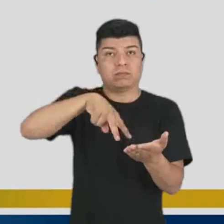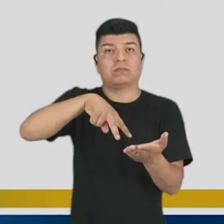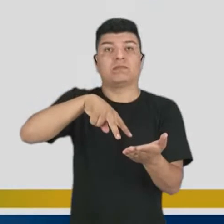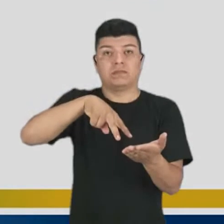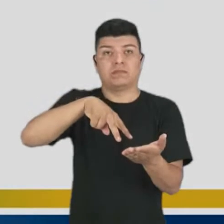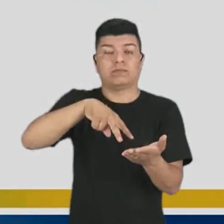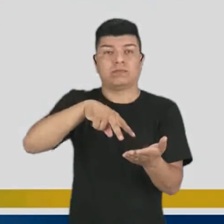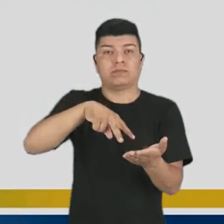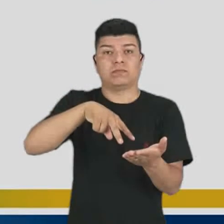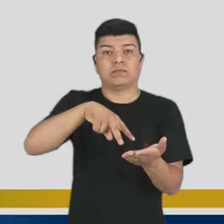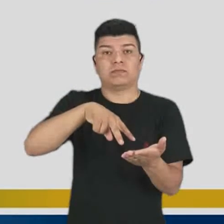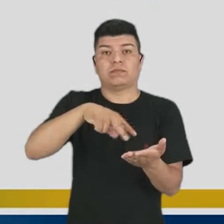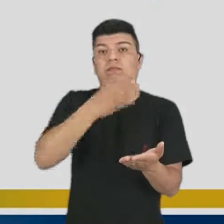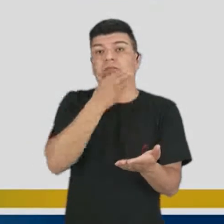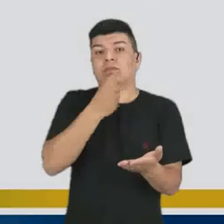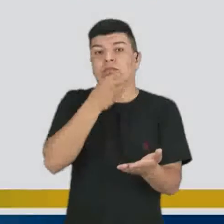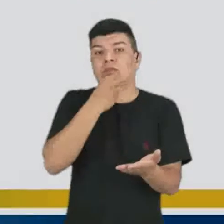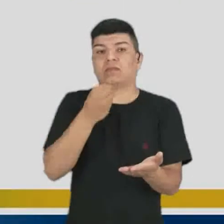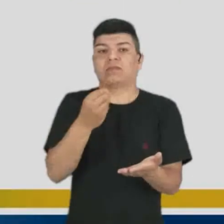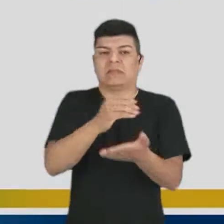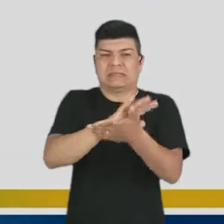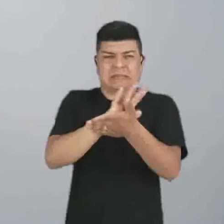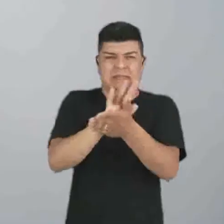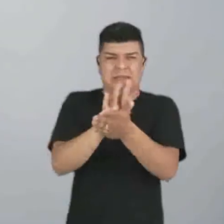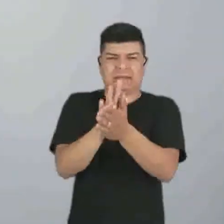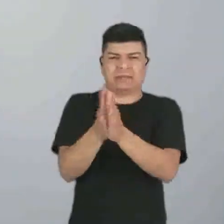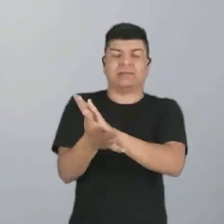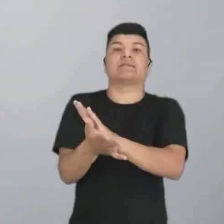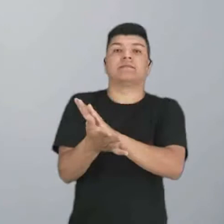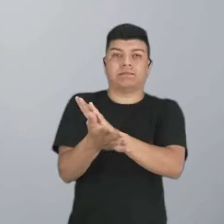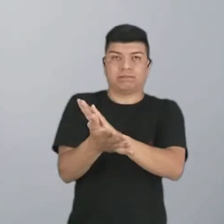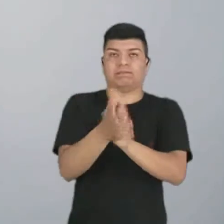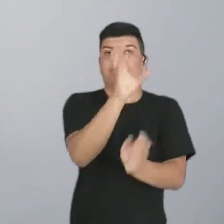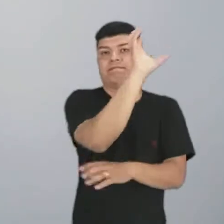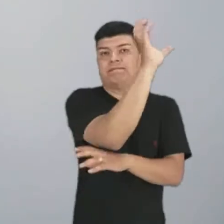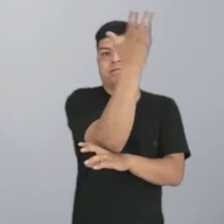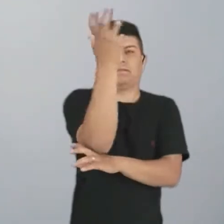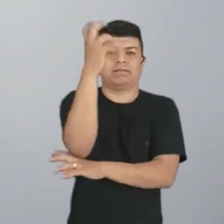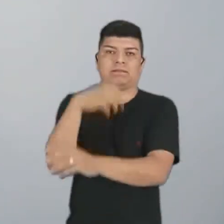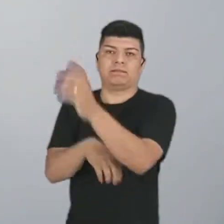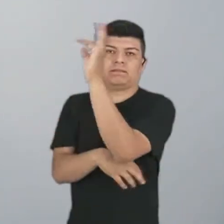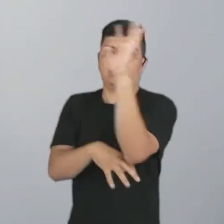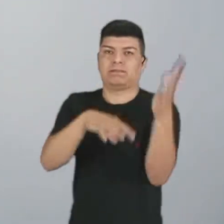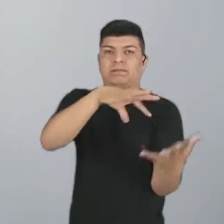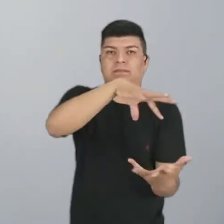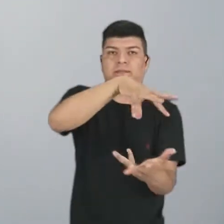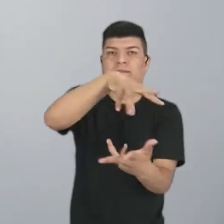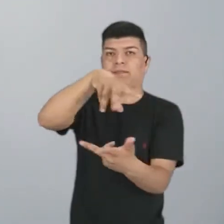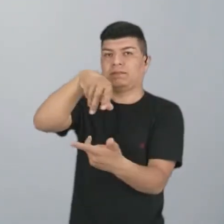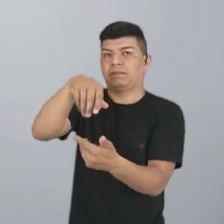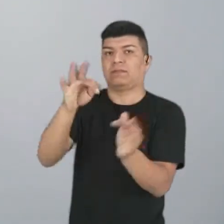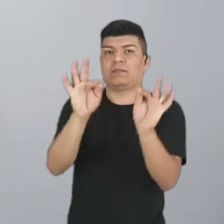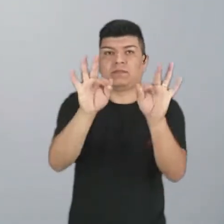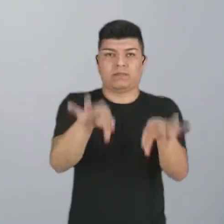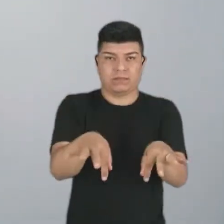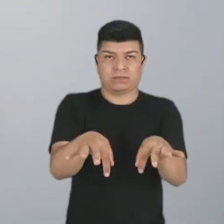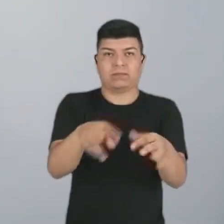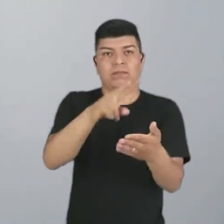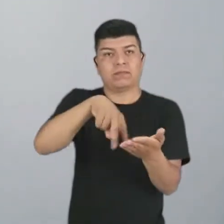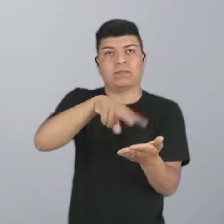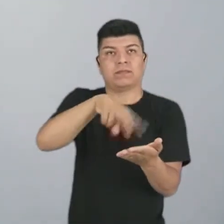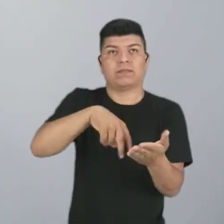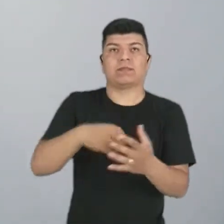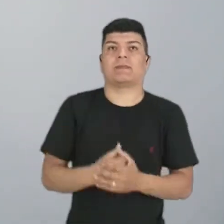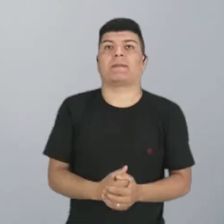estão lendo, que o homem está degradando, está destruindo a natureza, o planeta. Vamos à última parte da